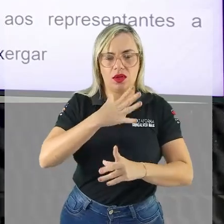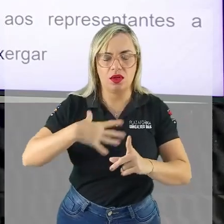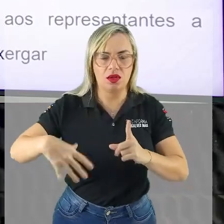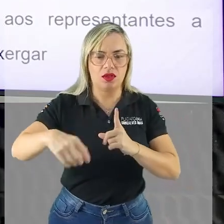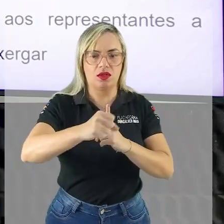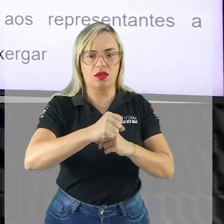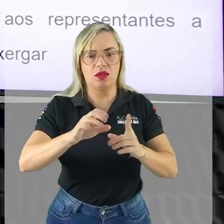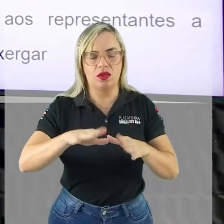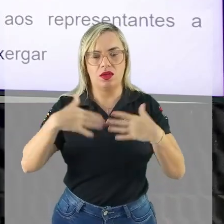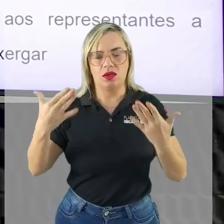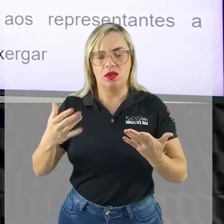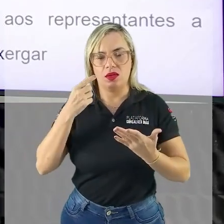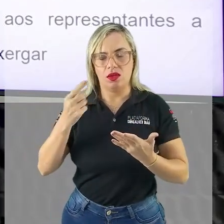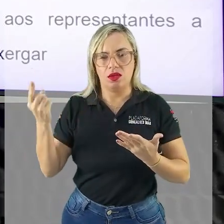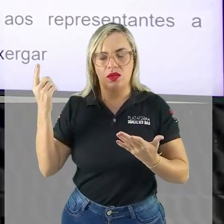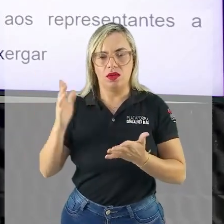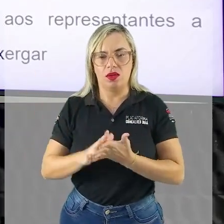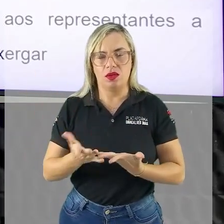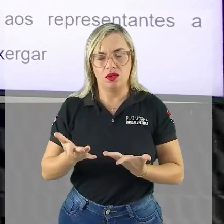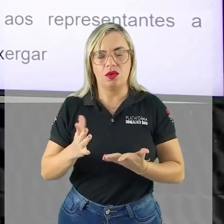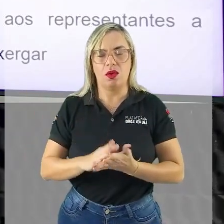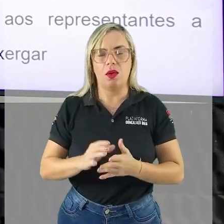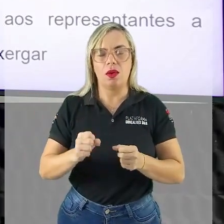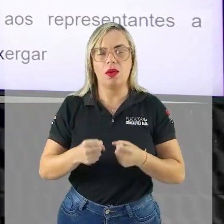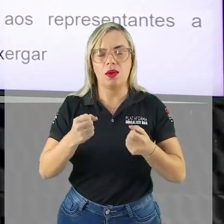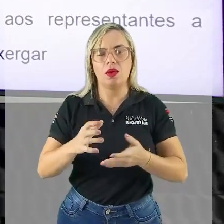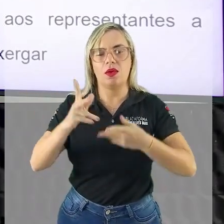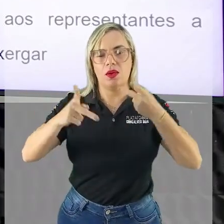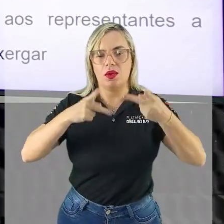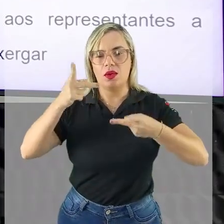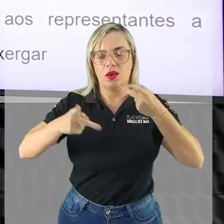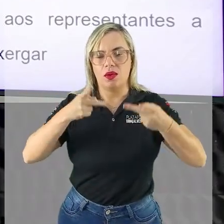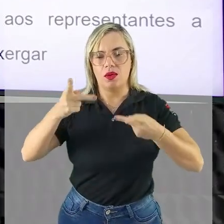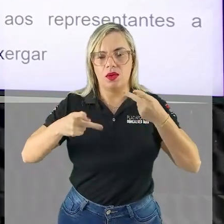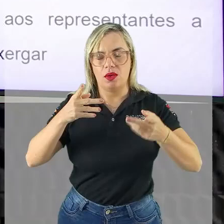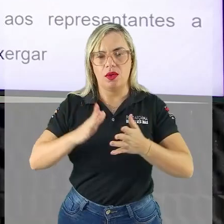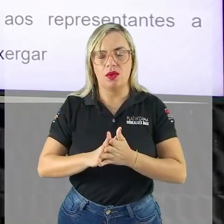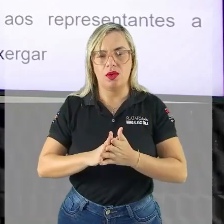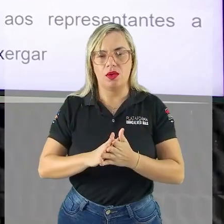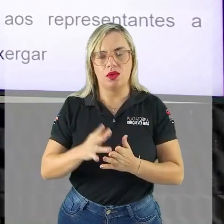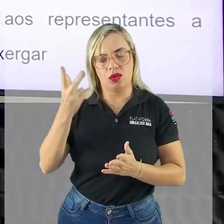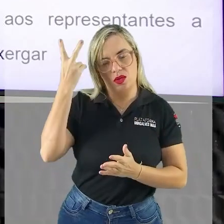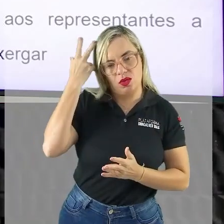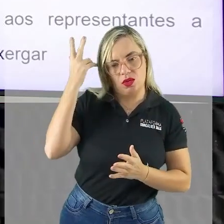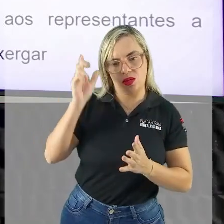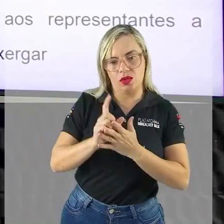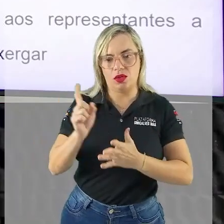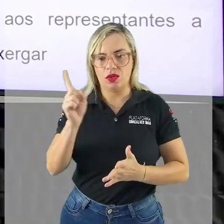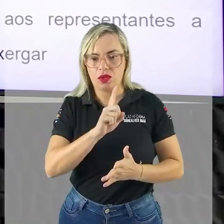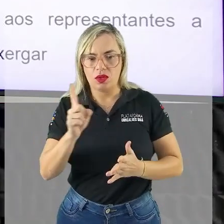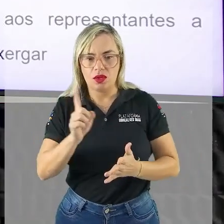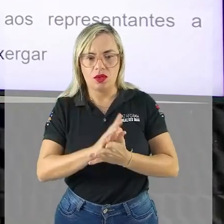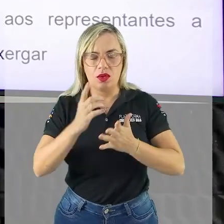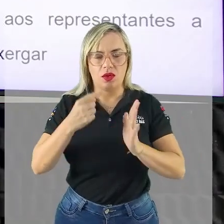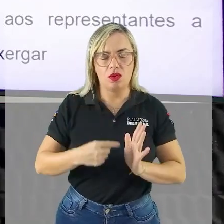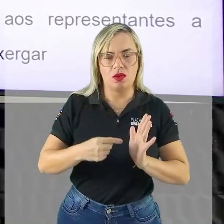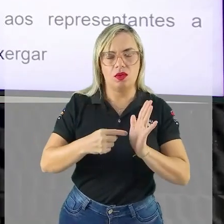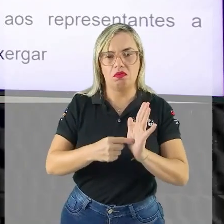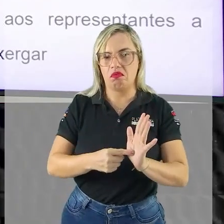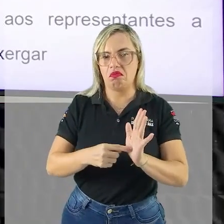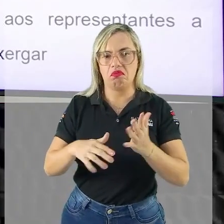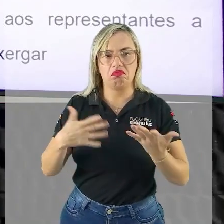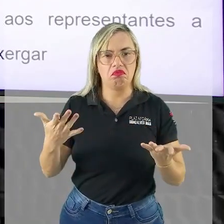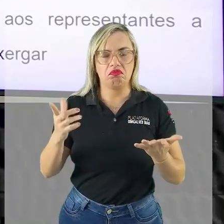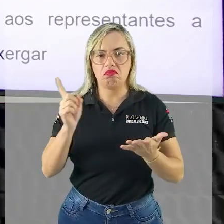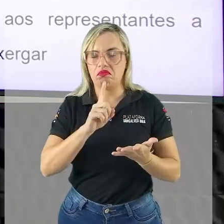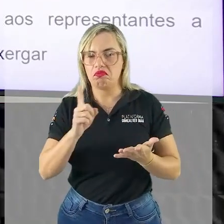sociais, eu arrisco a dizer, as minorias sociais, de uma forma geral, não apresentam,